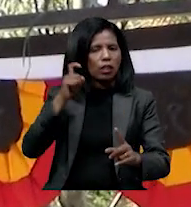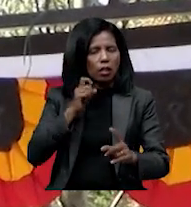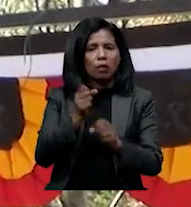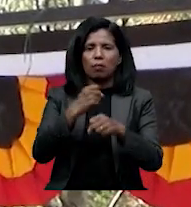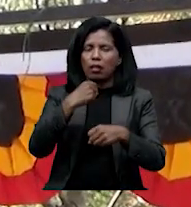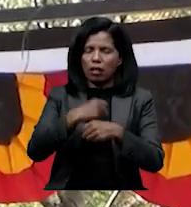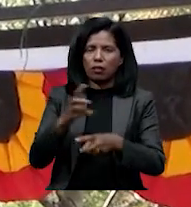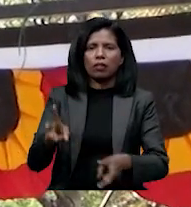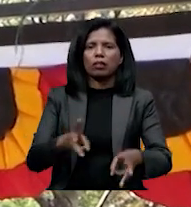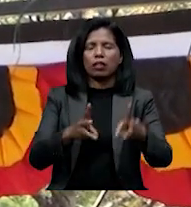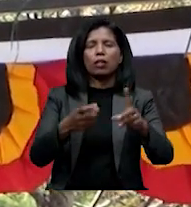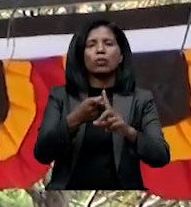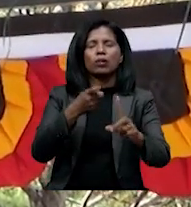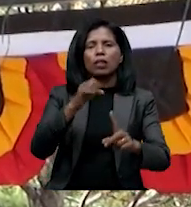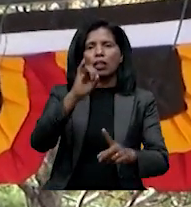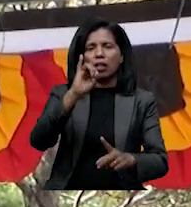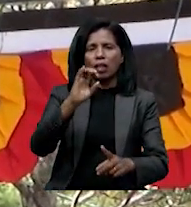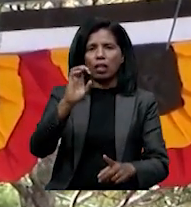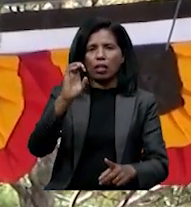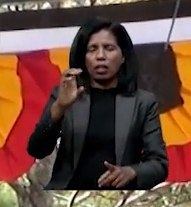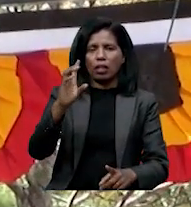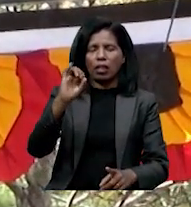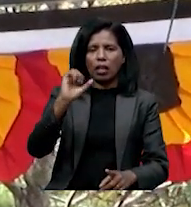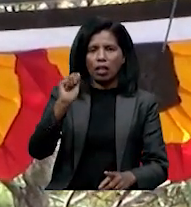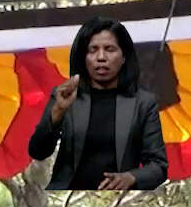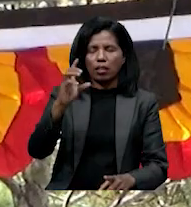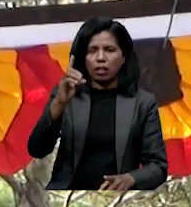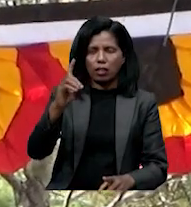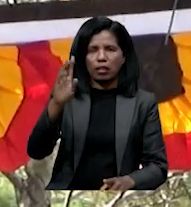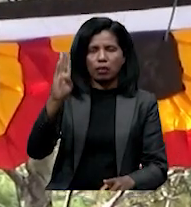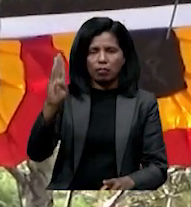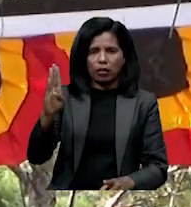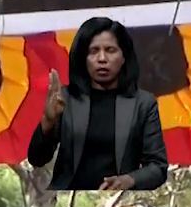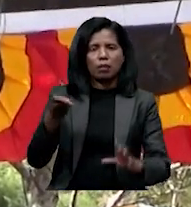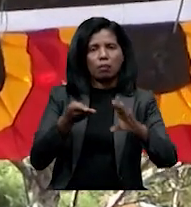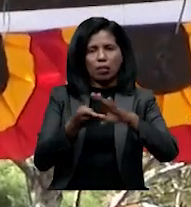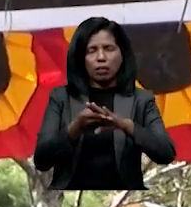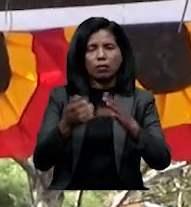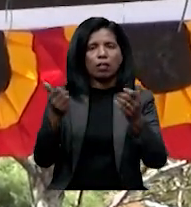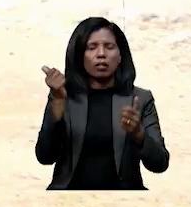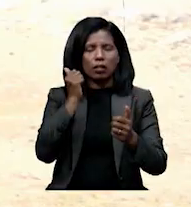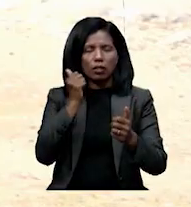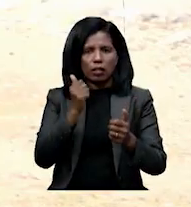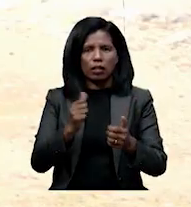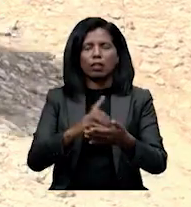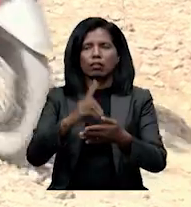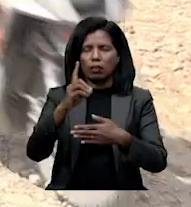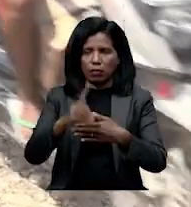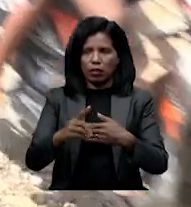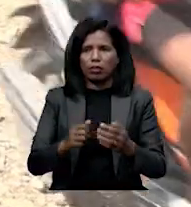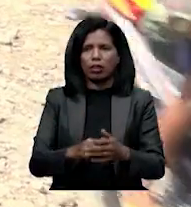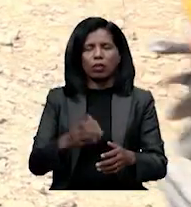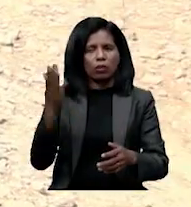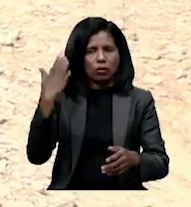Usi ADB, Ossan Usi, Banco Asiático de Desenvolvimento. Né, os tempo irmãos Fernando ali. Durante né, comunidade